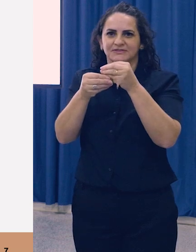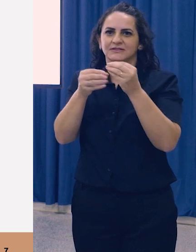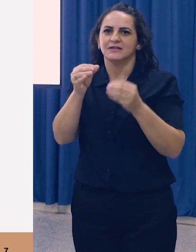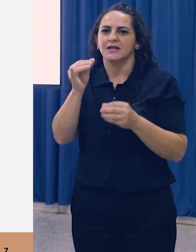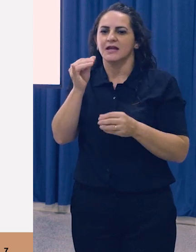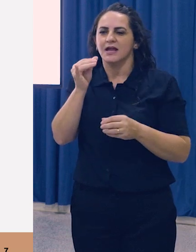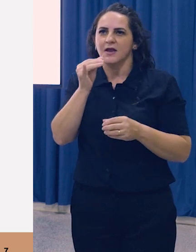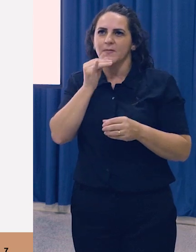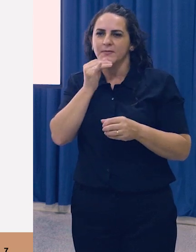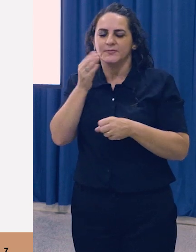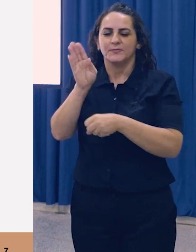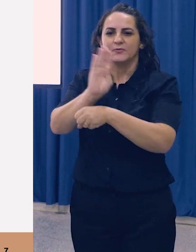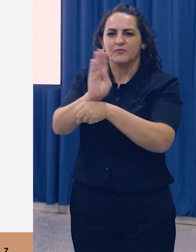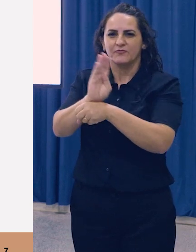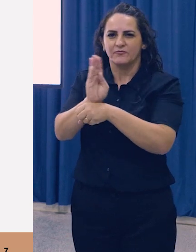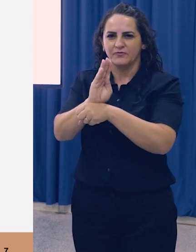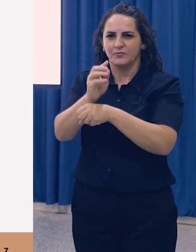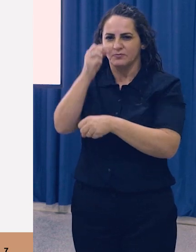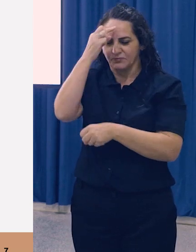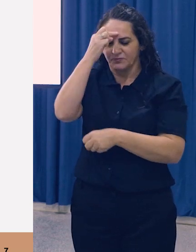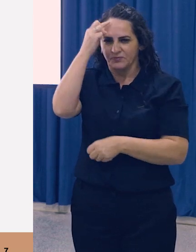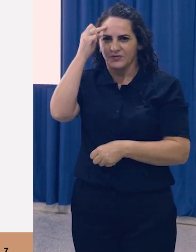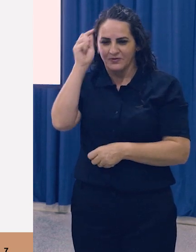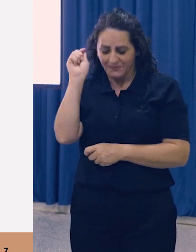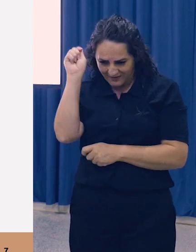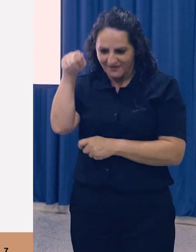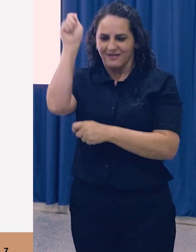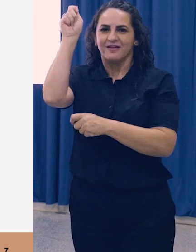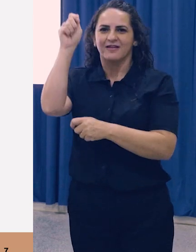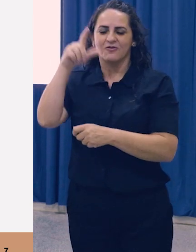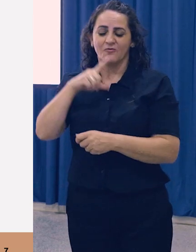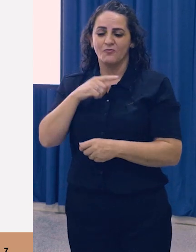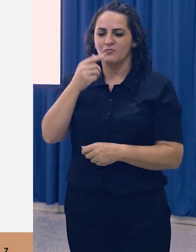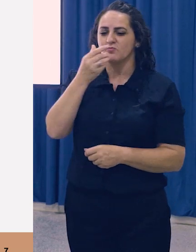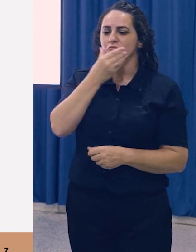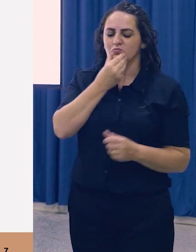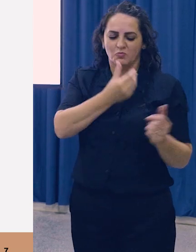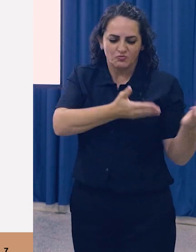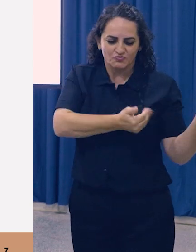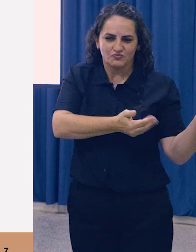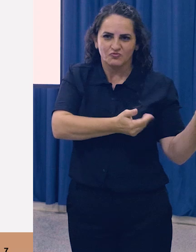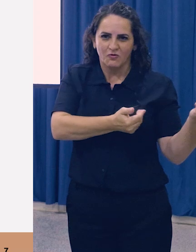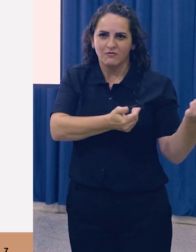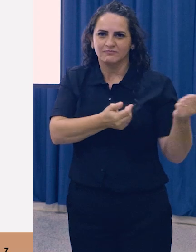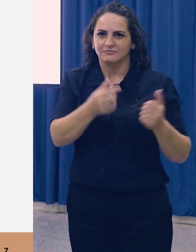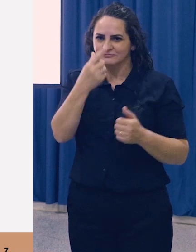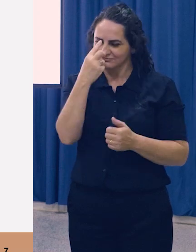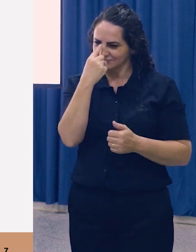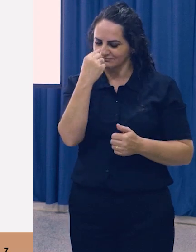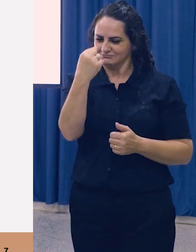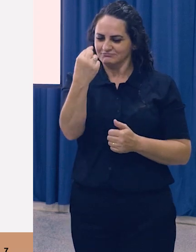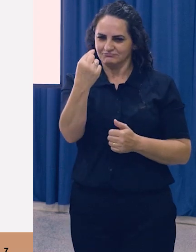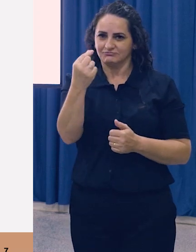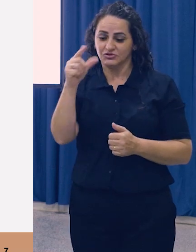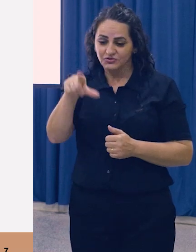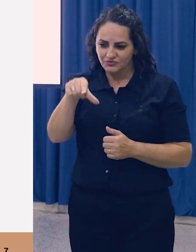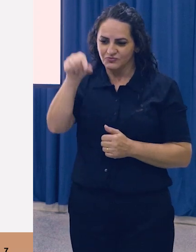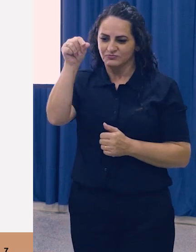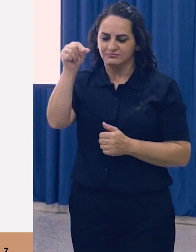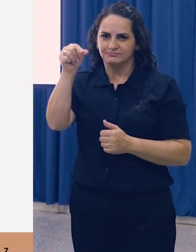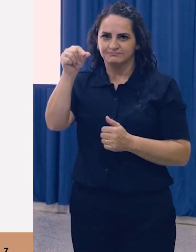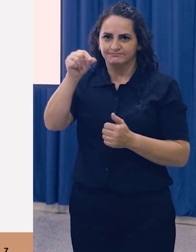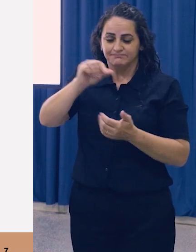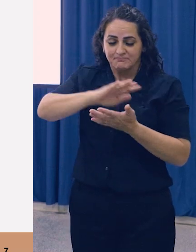Harry Potter, ele tem a logline: um jovem bruxo descobre que é o escolhido para derrotar um vilão que ameaça o mundo mágico.